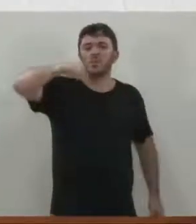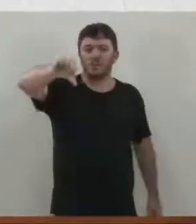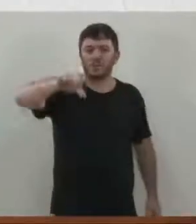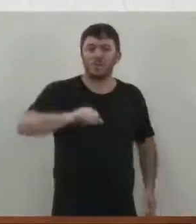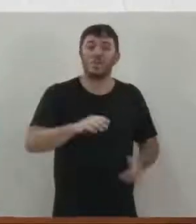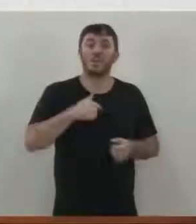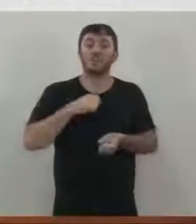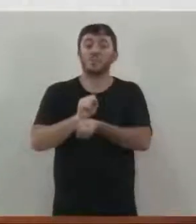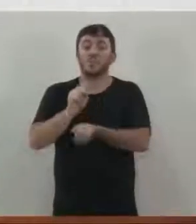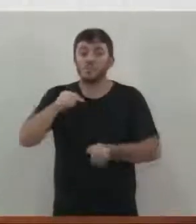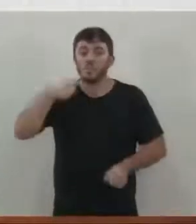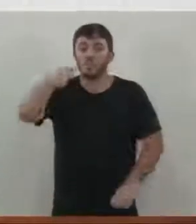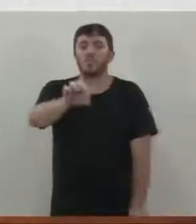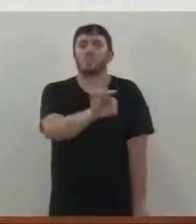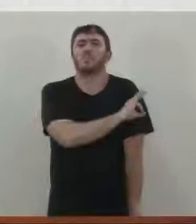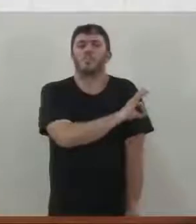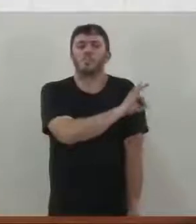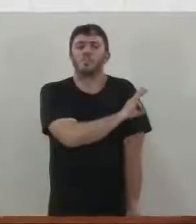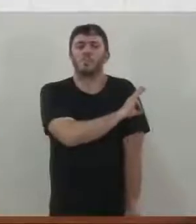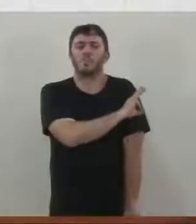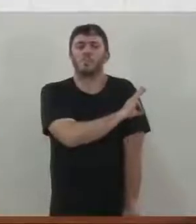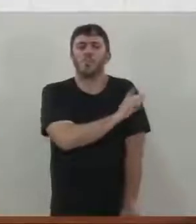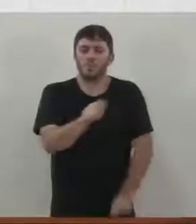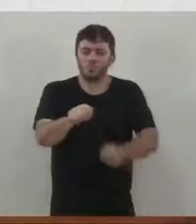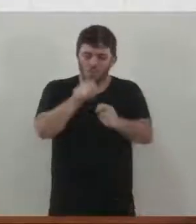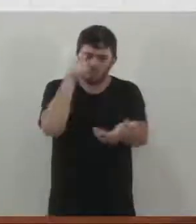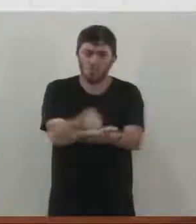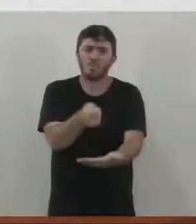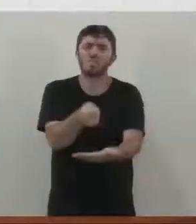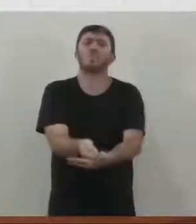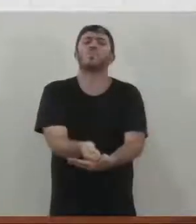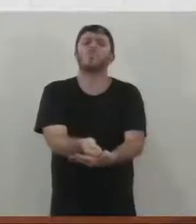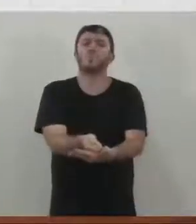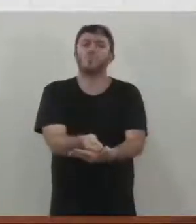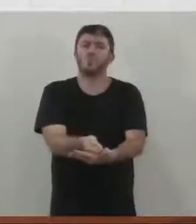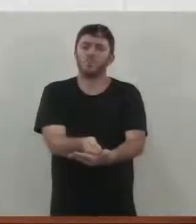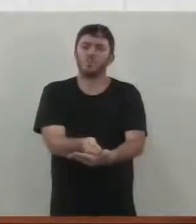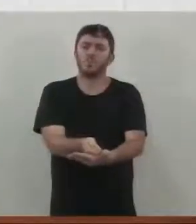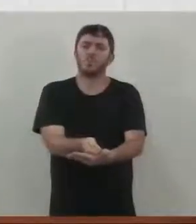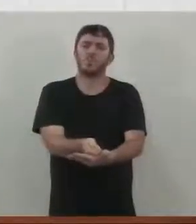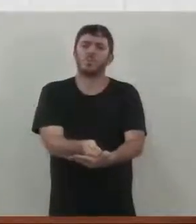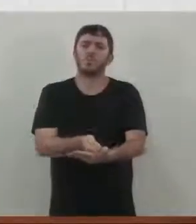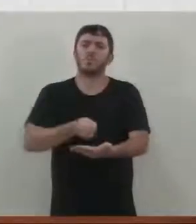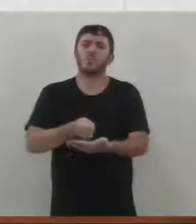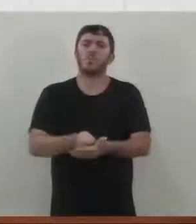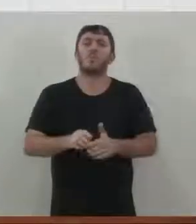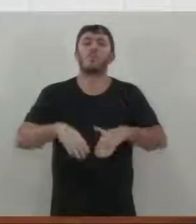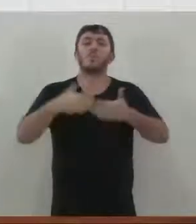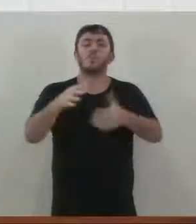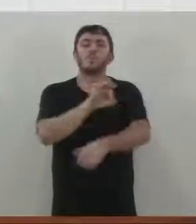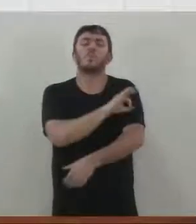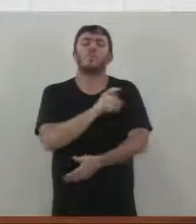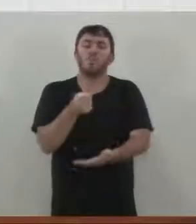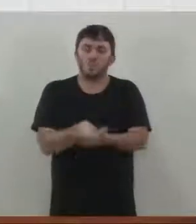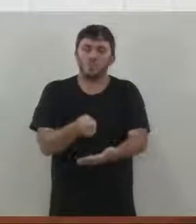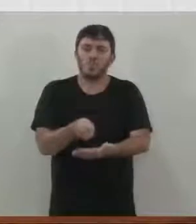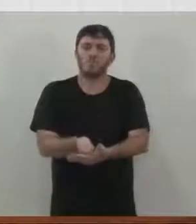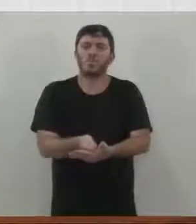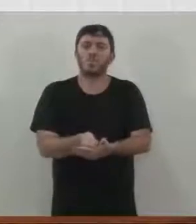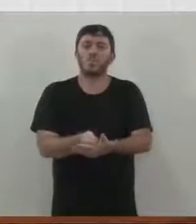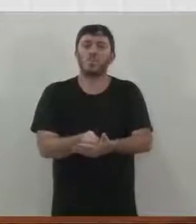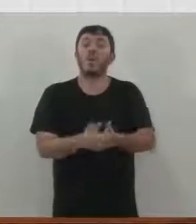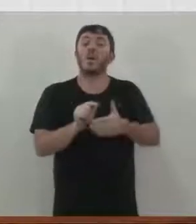próximo prefeito cumpra e cobre, seja lá quem for o prefeito, que cobre das